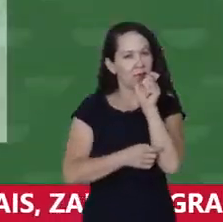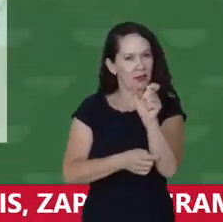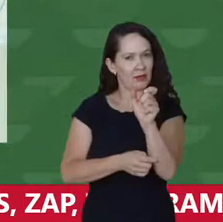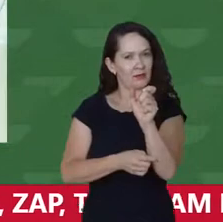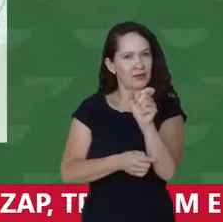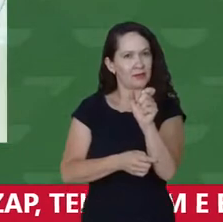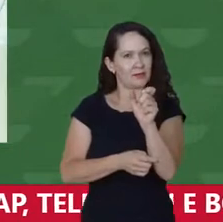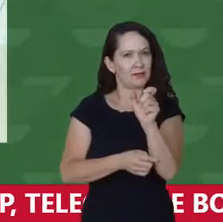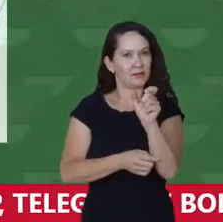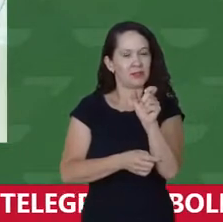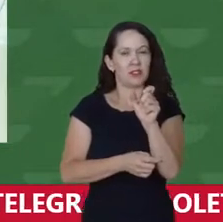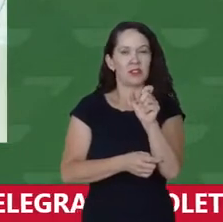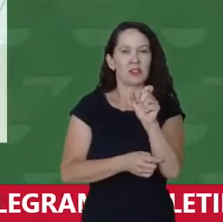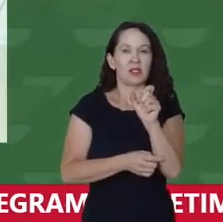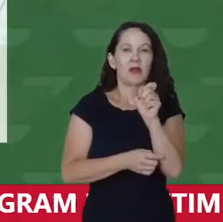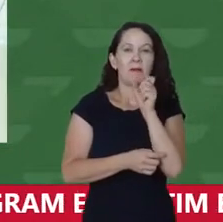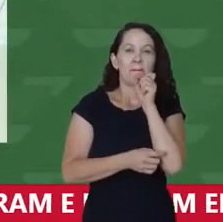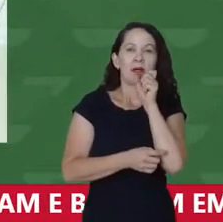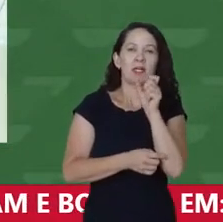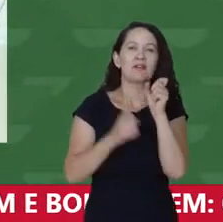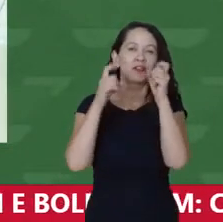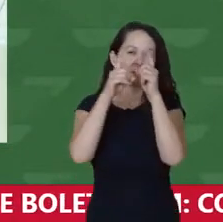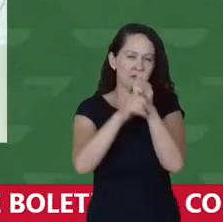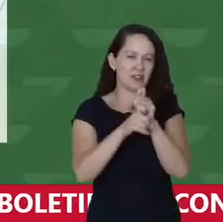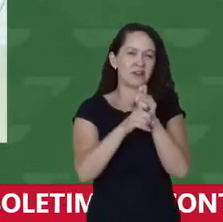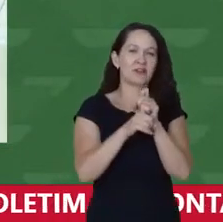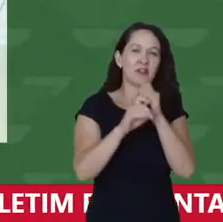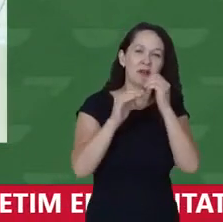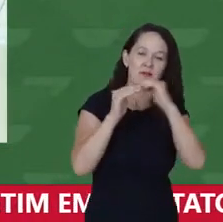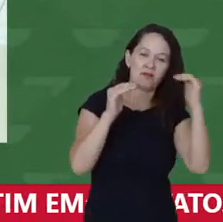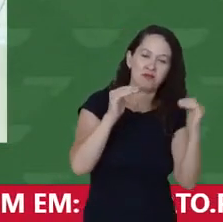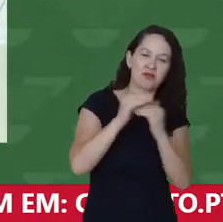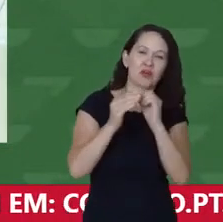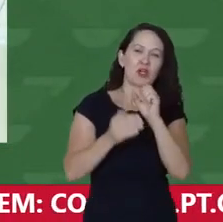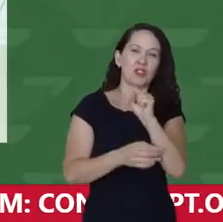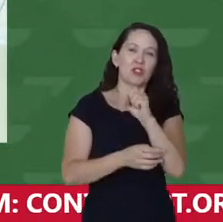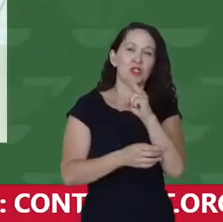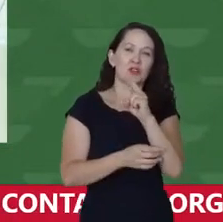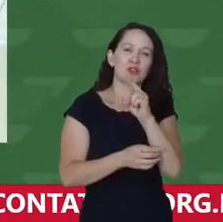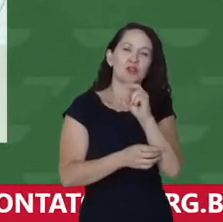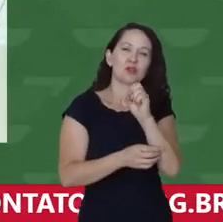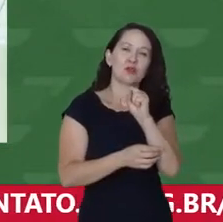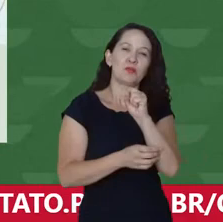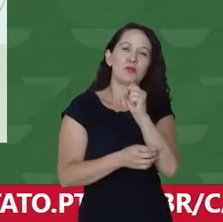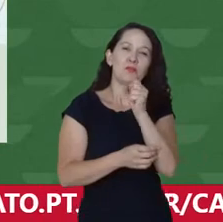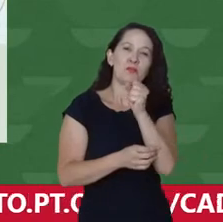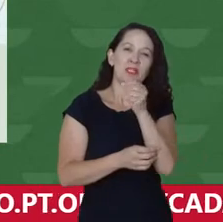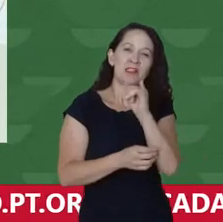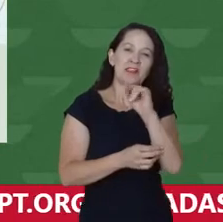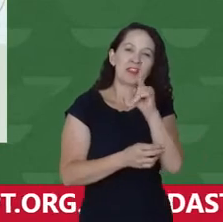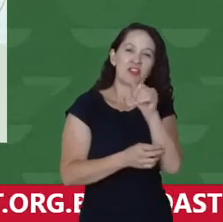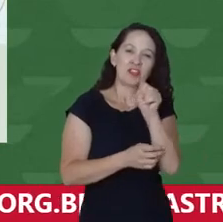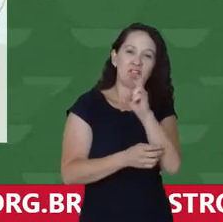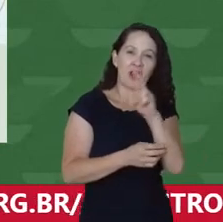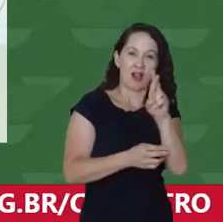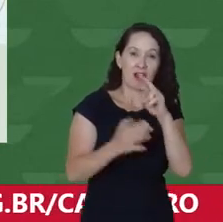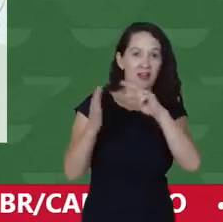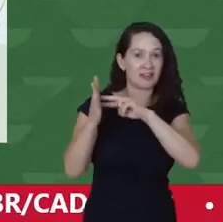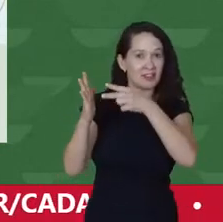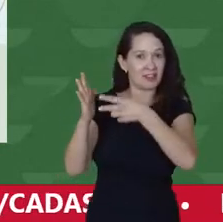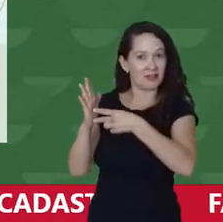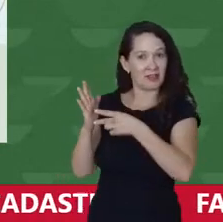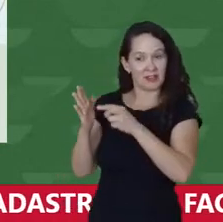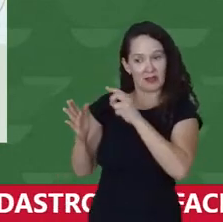a subsidiariedade, né, ela vai acabar colocando apenas a iniciativa privada, aonde ela